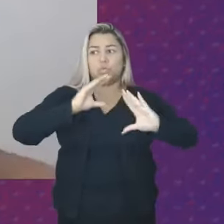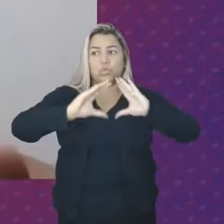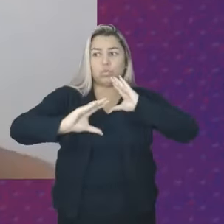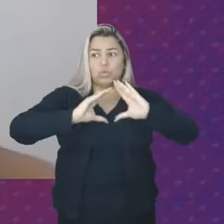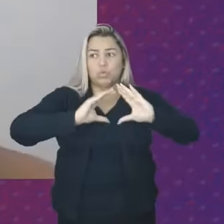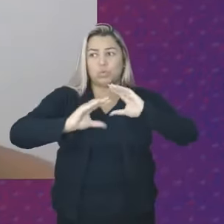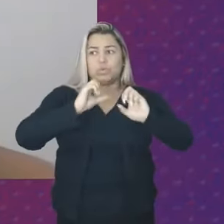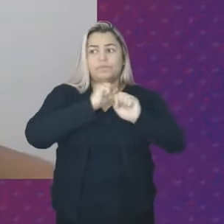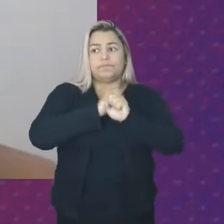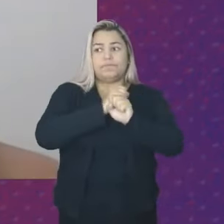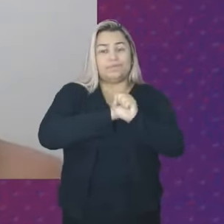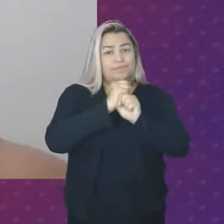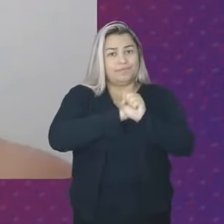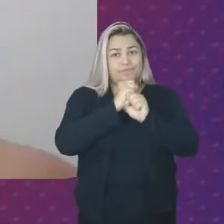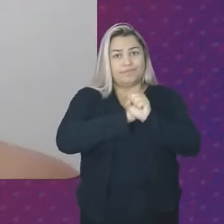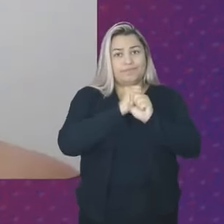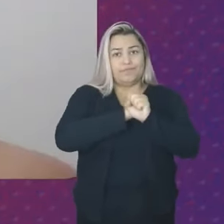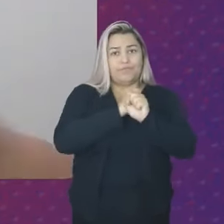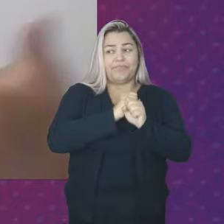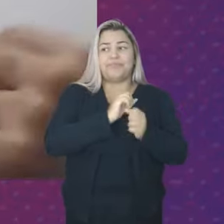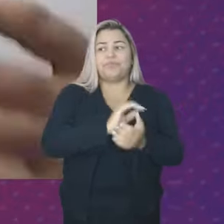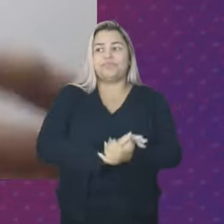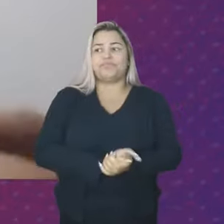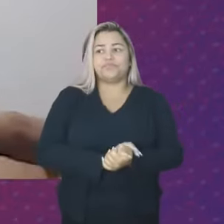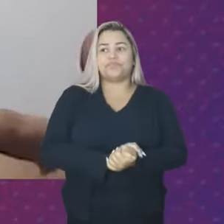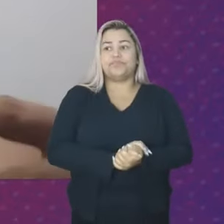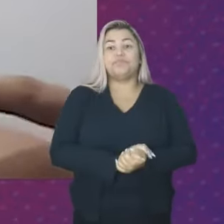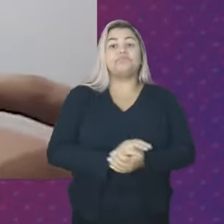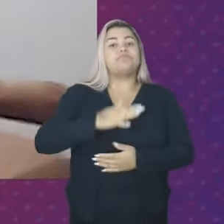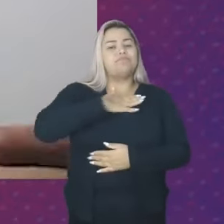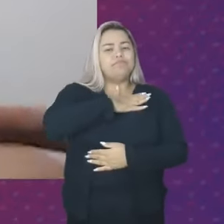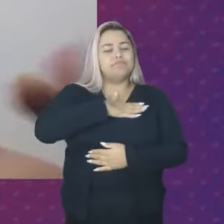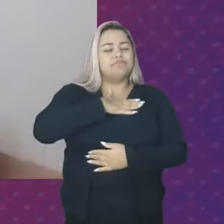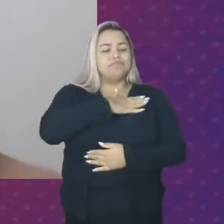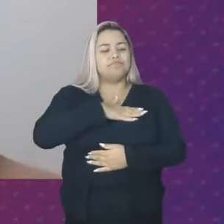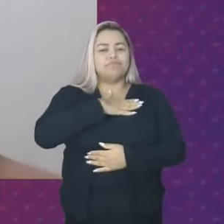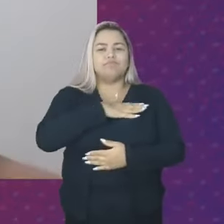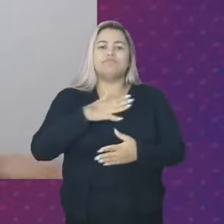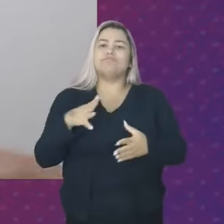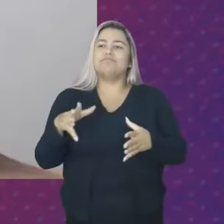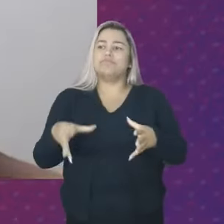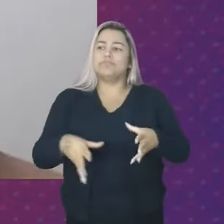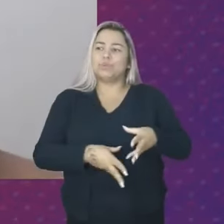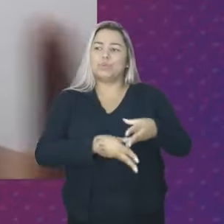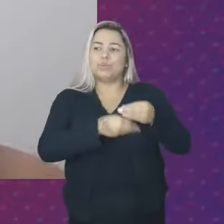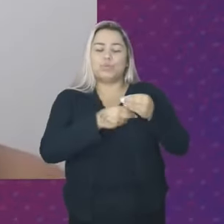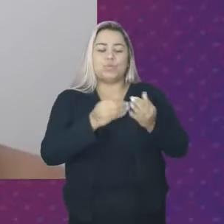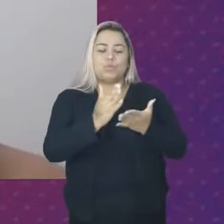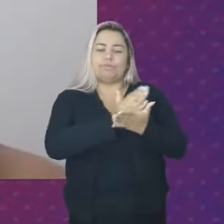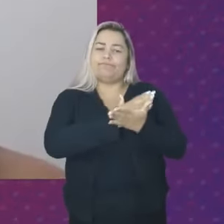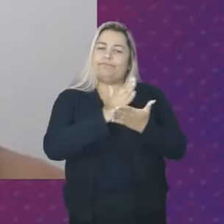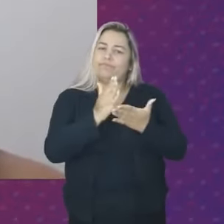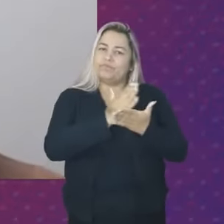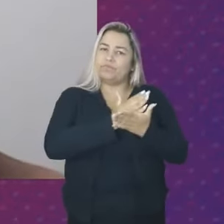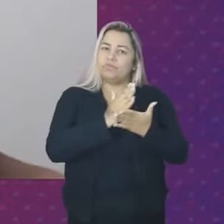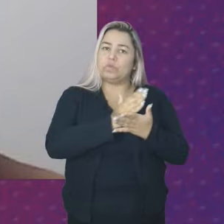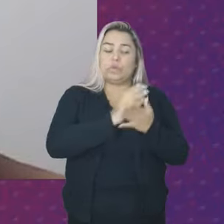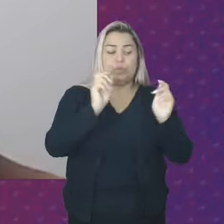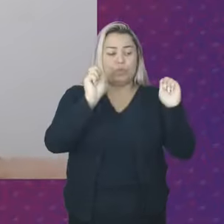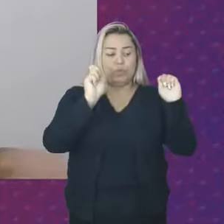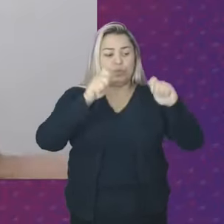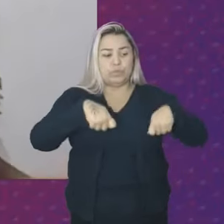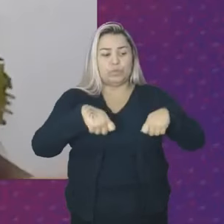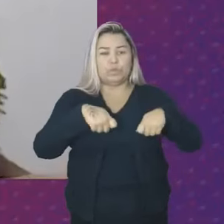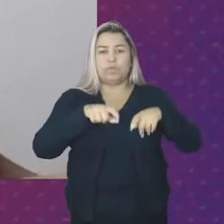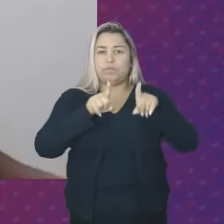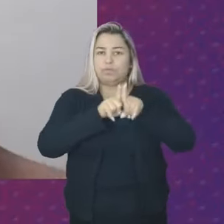a sua quarta edição. E eu gostaria de trazer alguns elementos que são fundamentais para que você consiga estruturar a